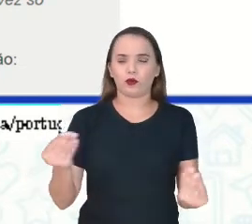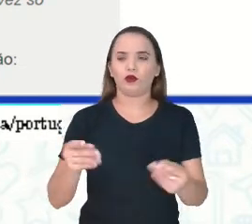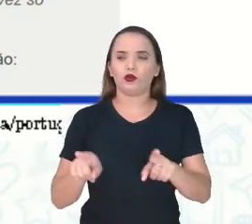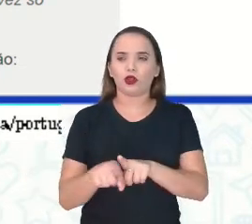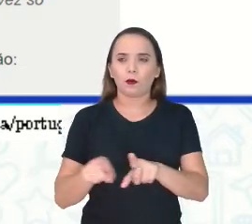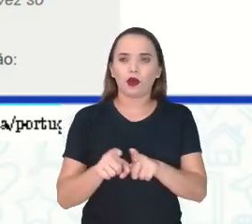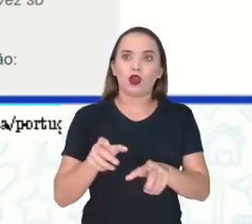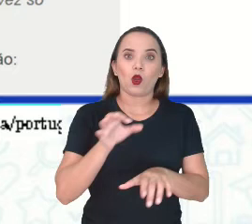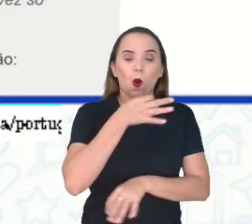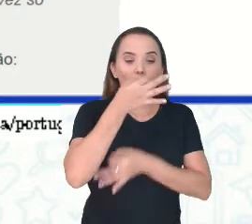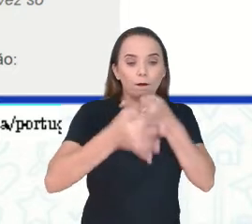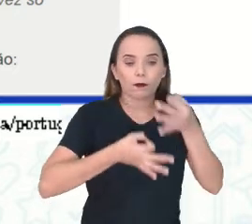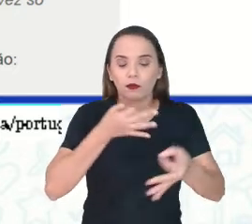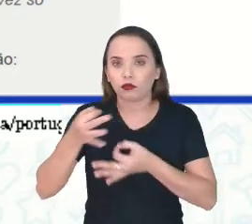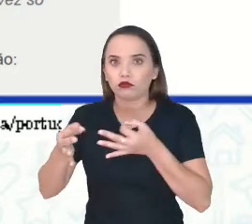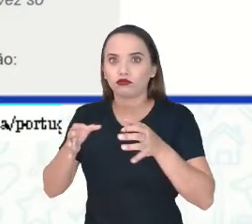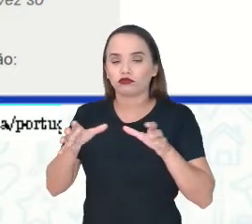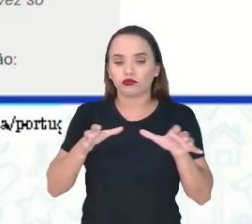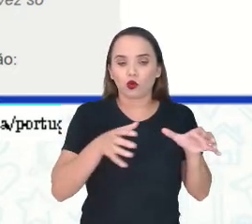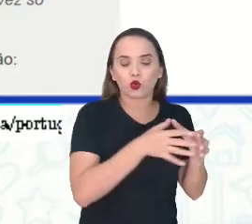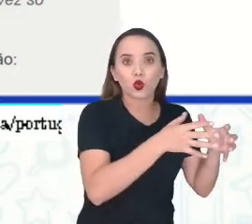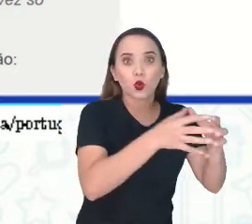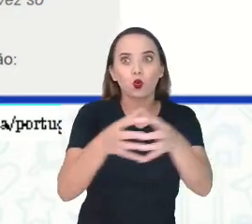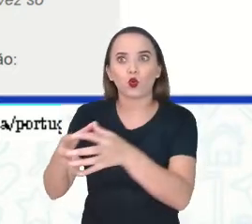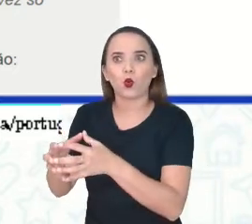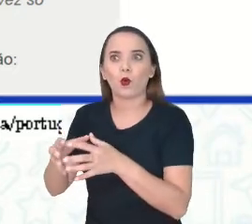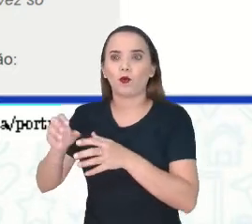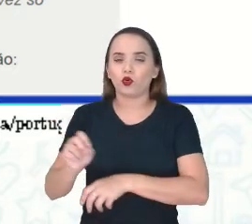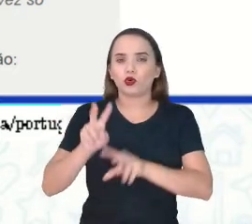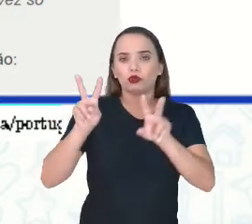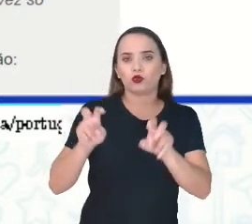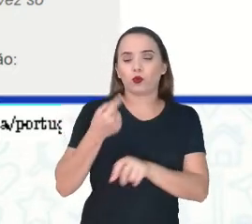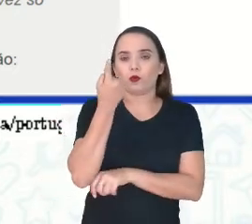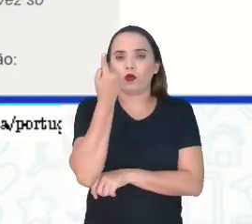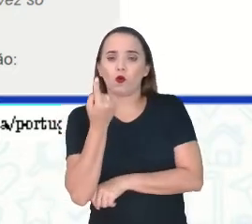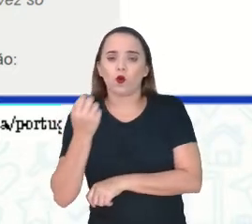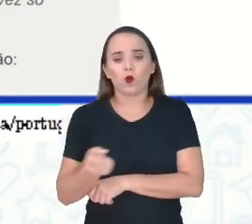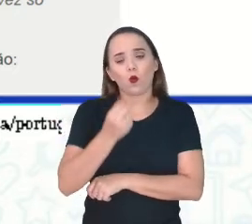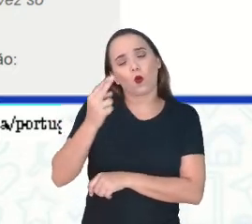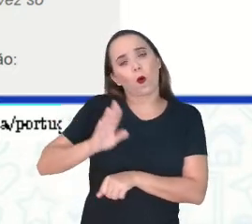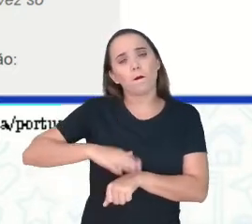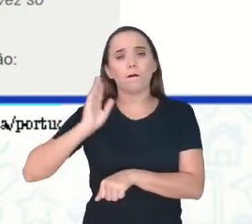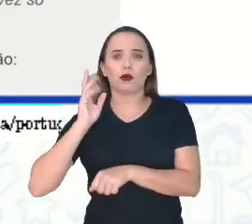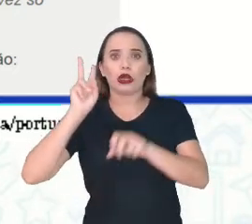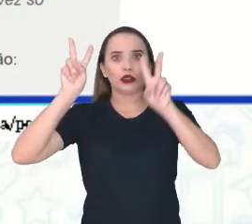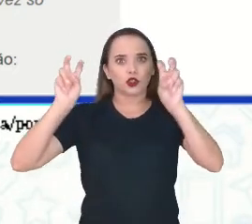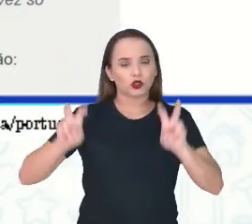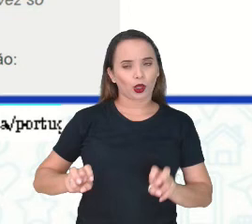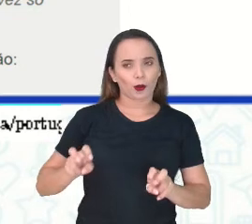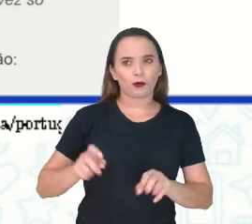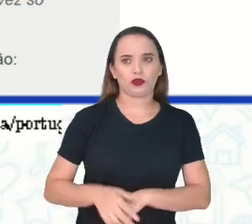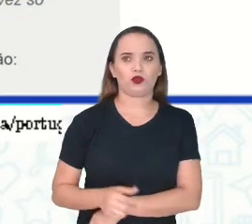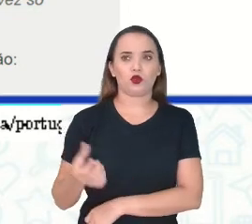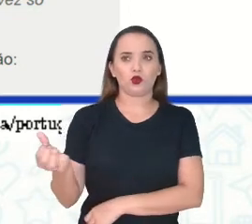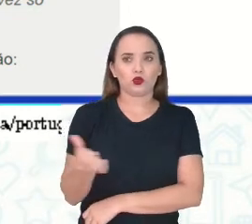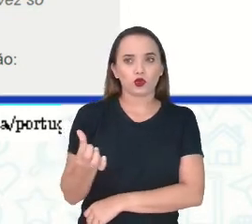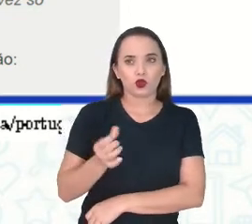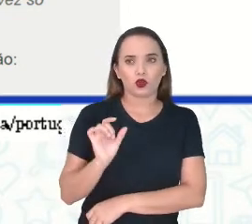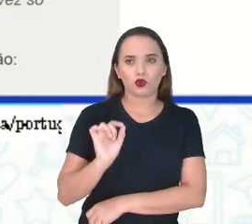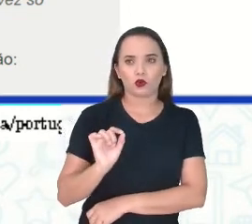sobre um ou mais assuntos. Julgamento coletivo. E o sexto, né? A sexta possibilidade aí de